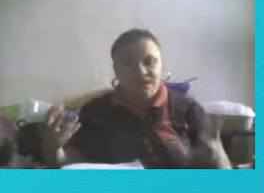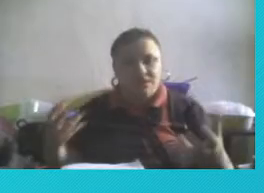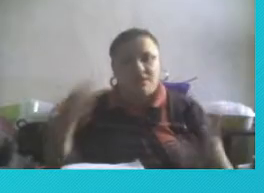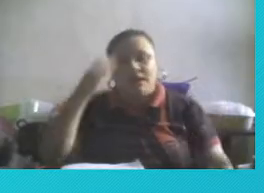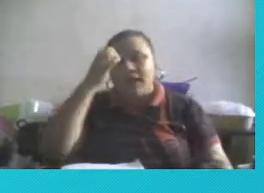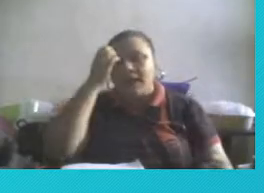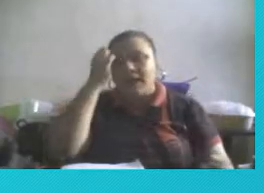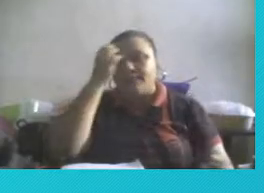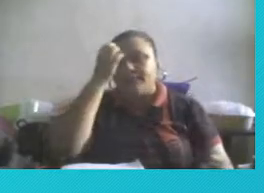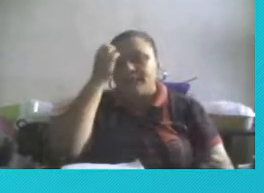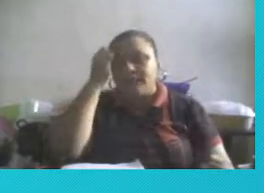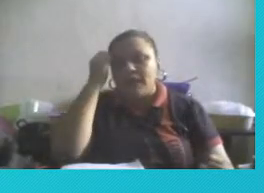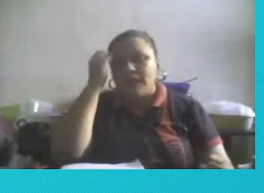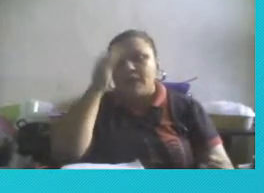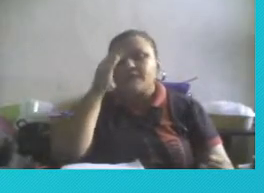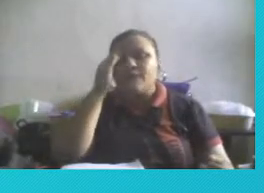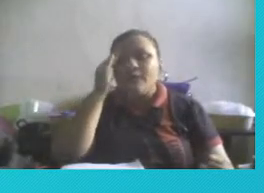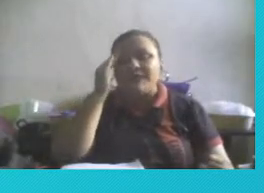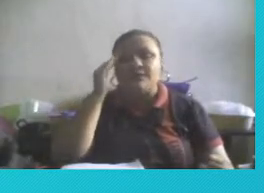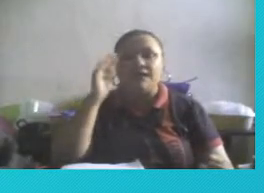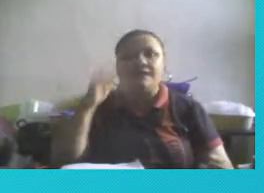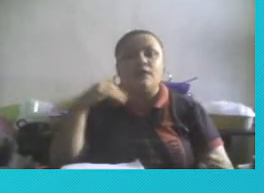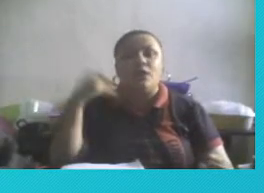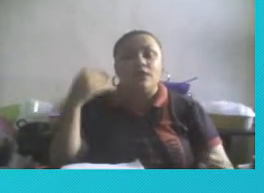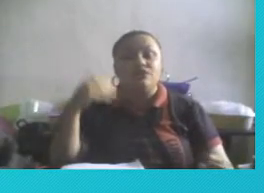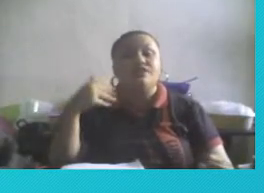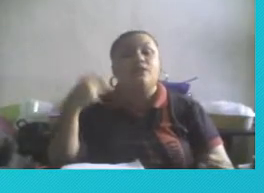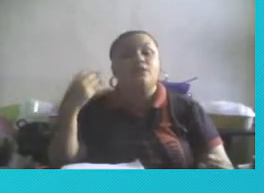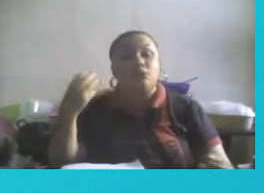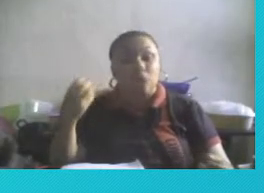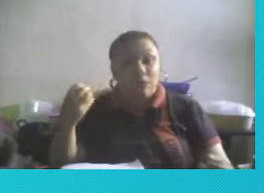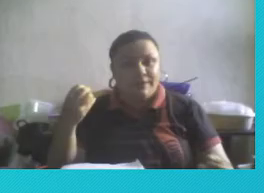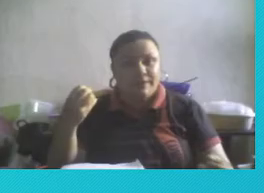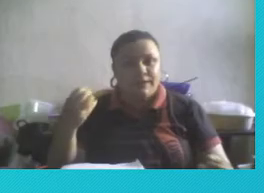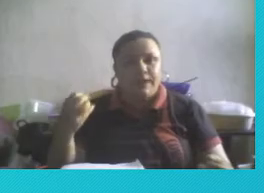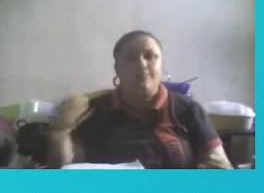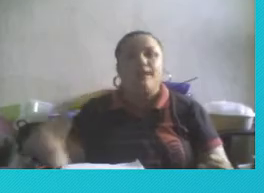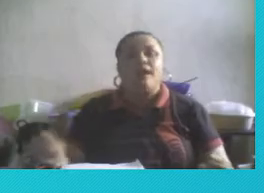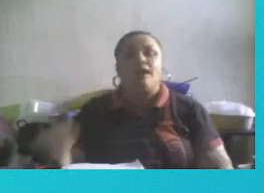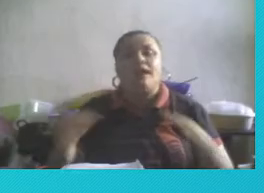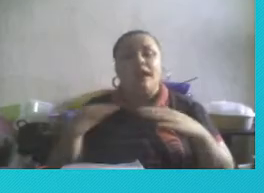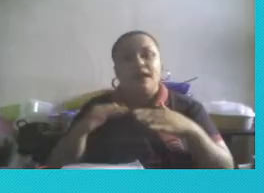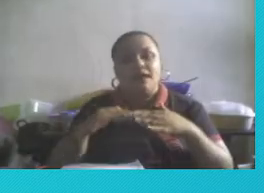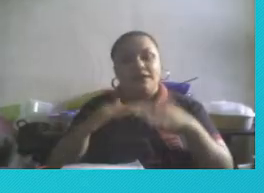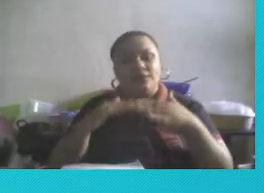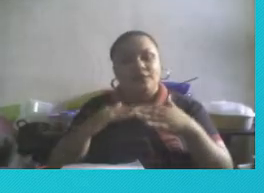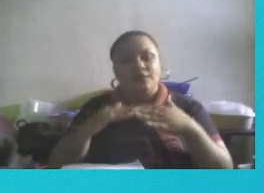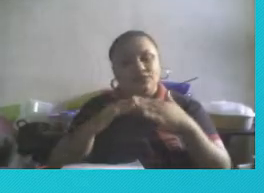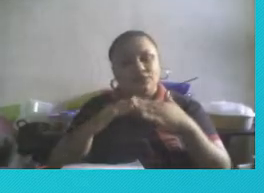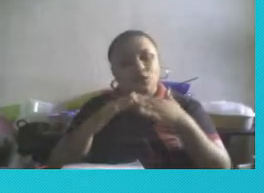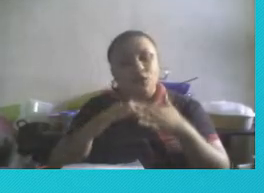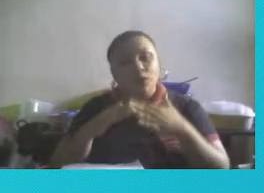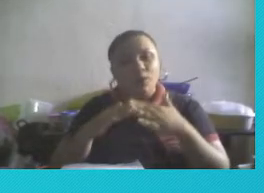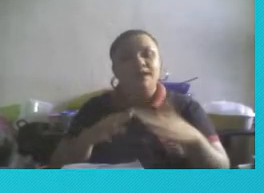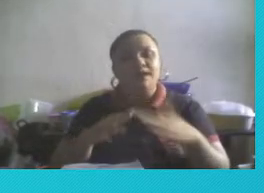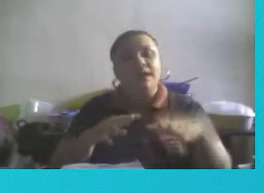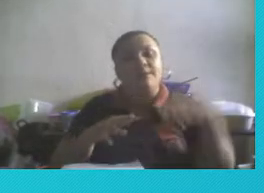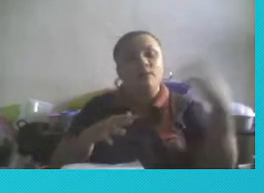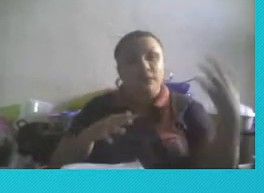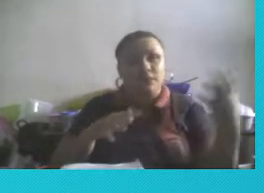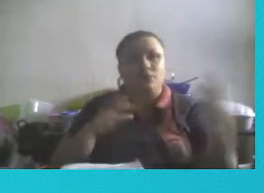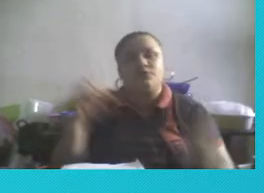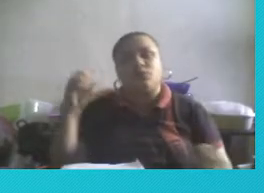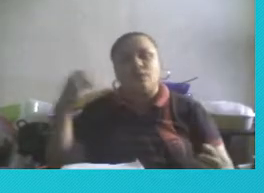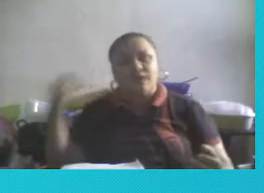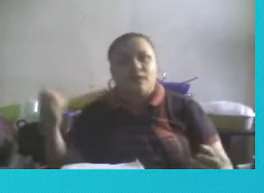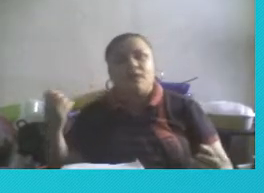origem, esse formato dele deu a origem ao seu nome, né? Ele é em formato em coroa e é por